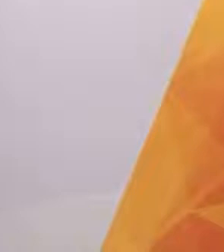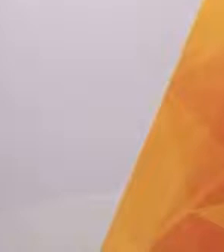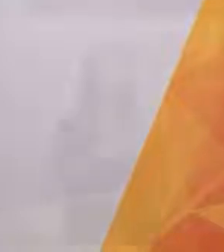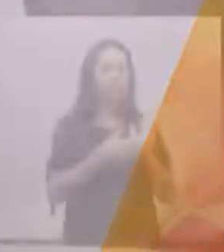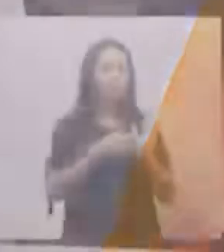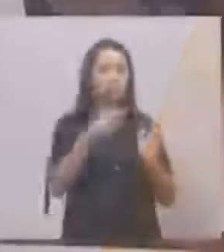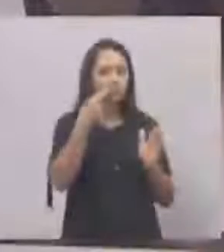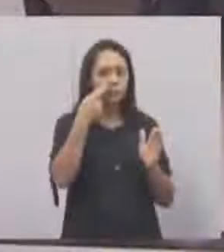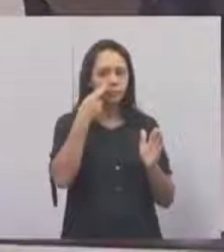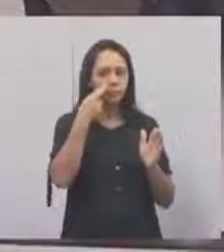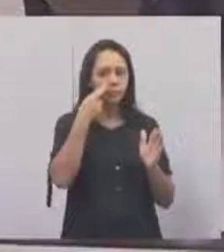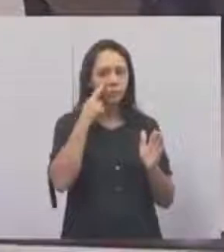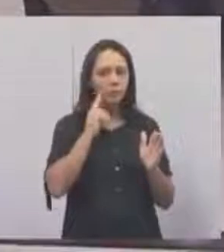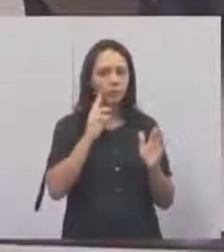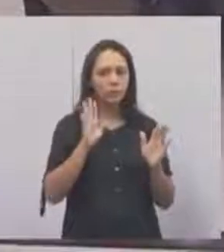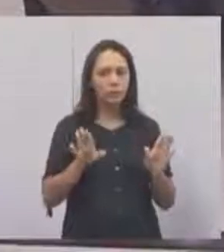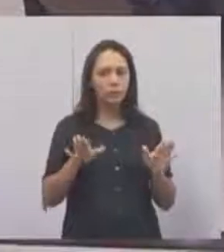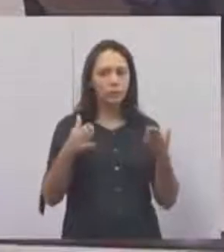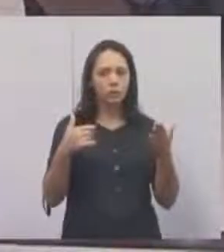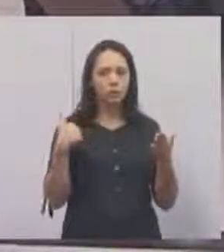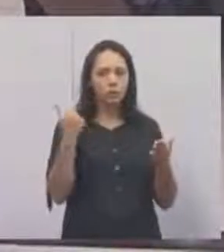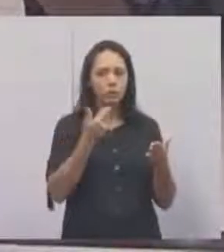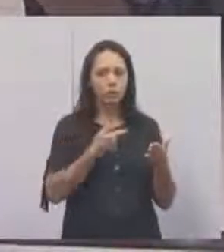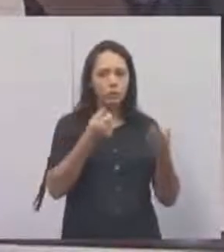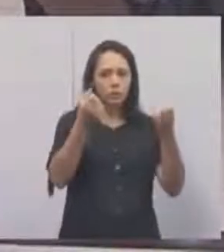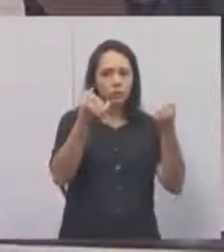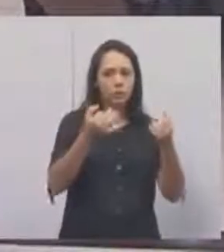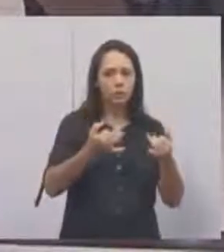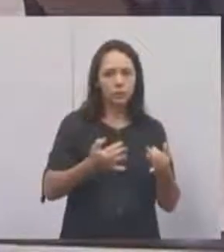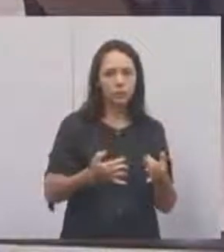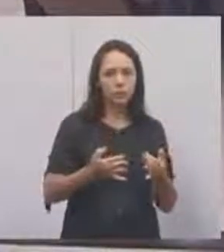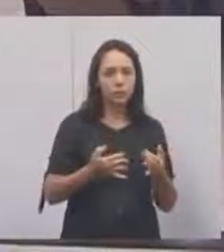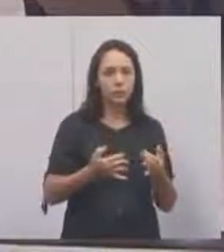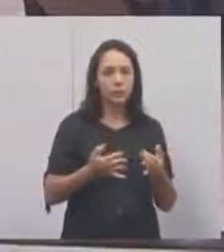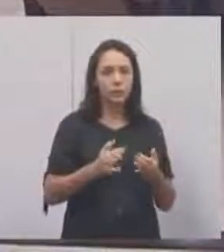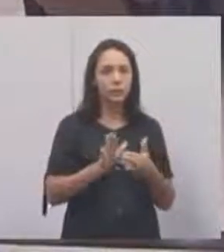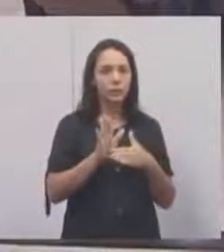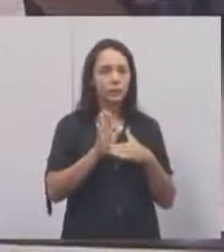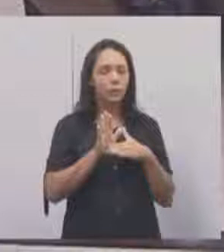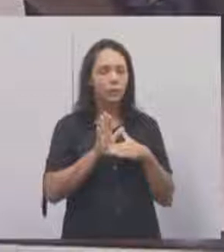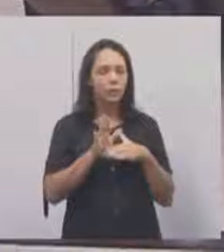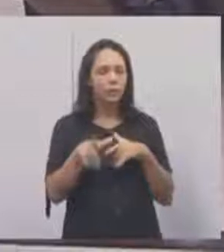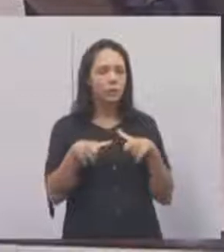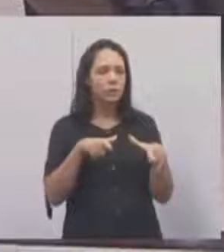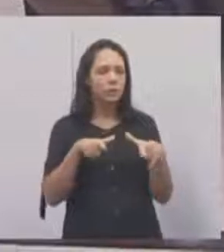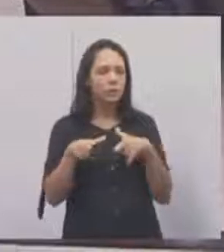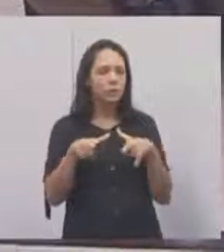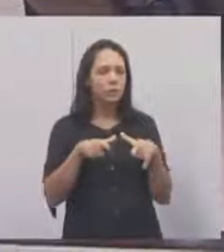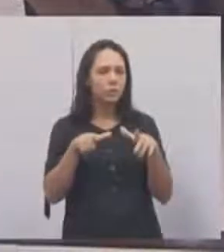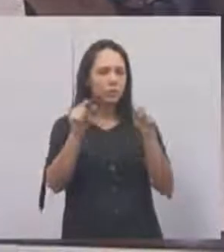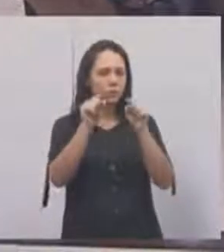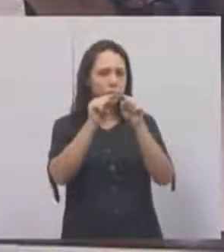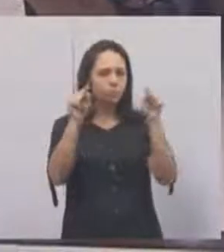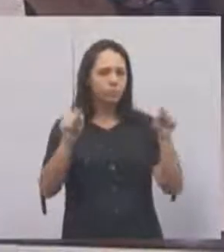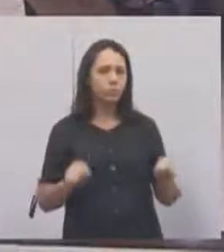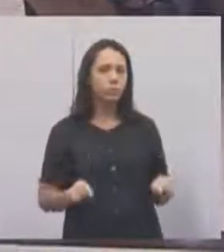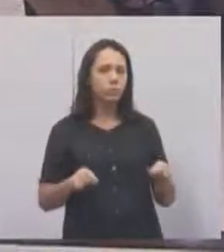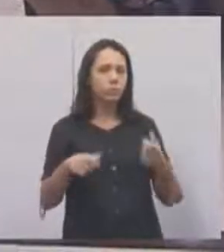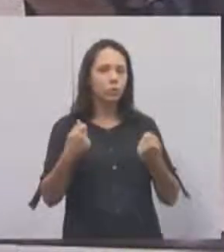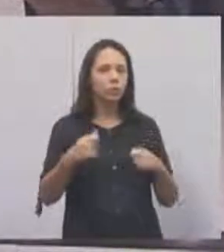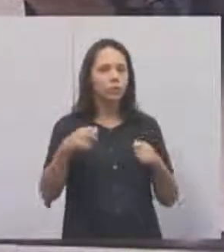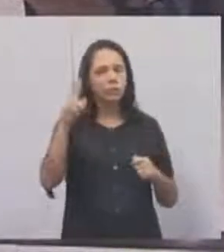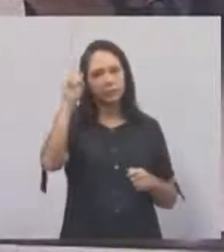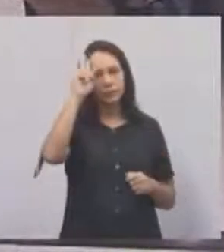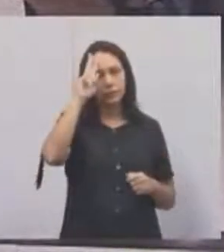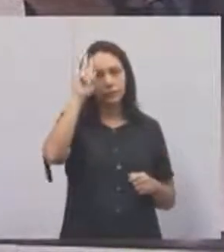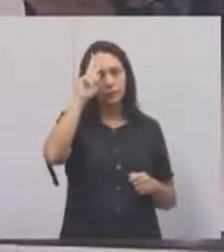Veja. Quando a gente fala desse serviço de utilidade pública, a gente tem que lembrar que isso está atrelado a um